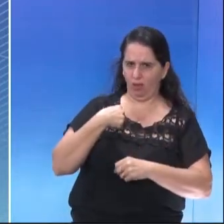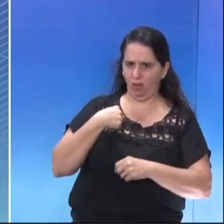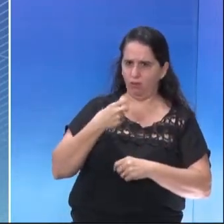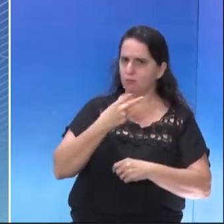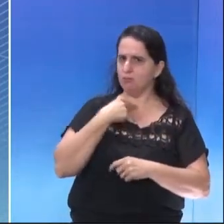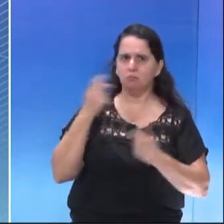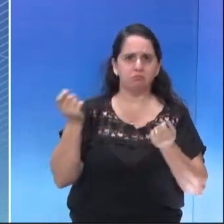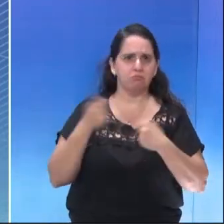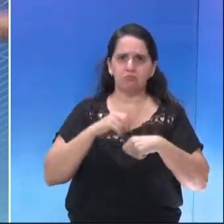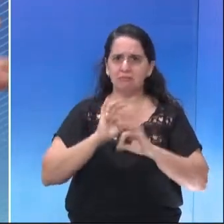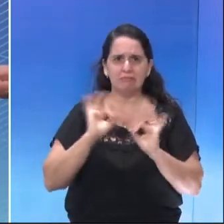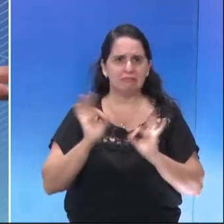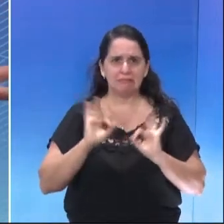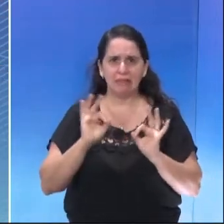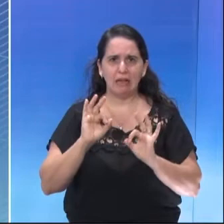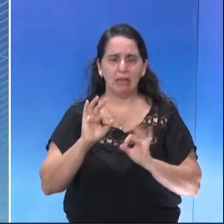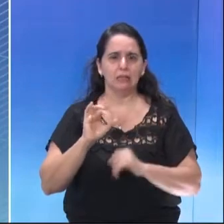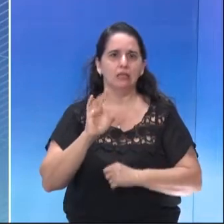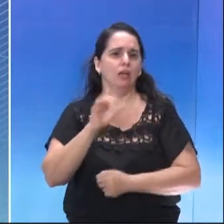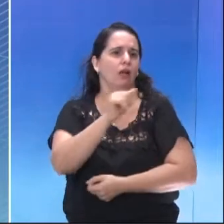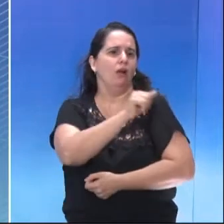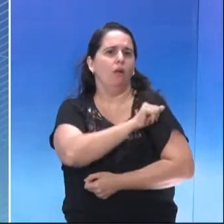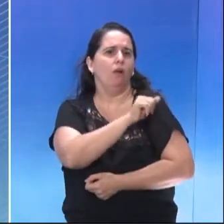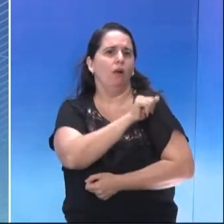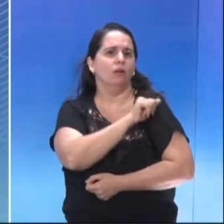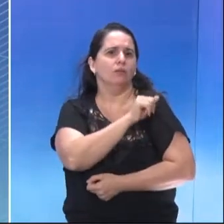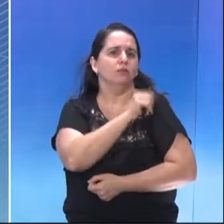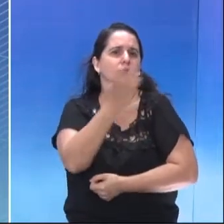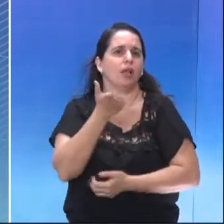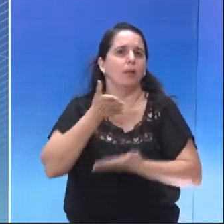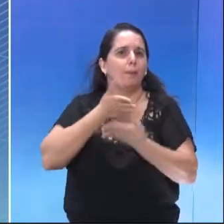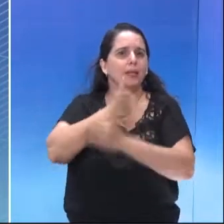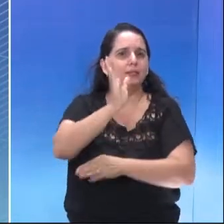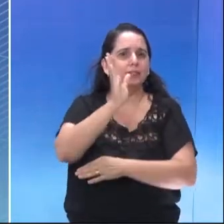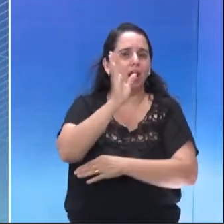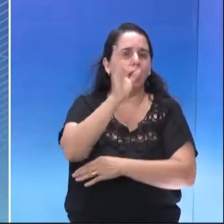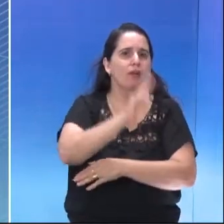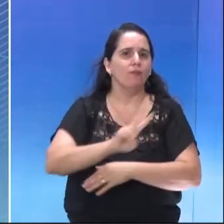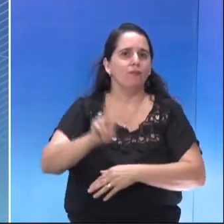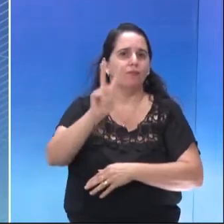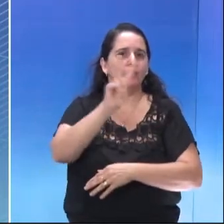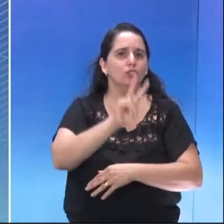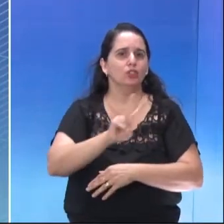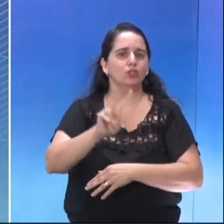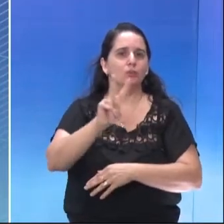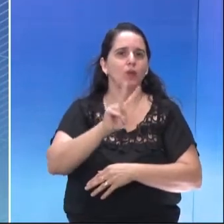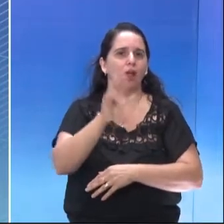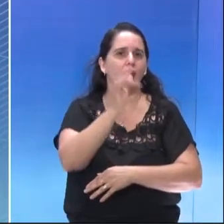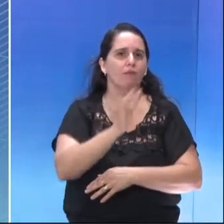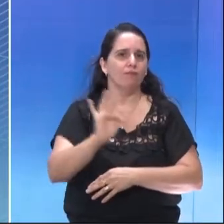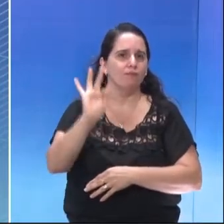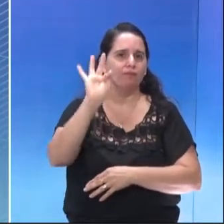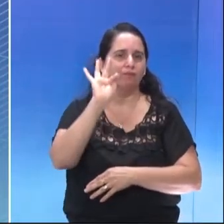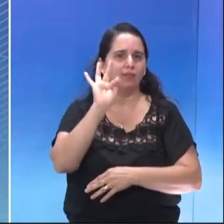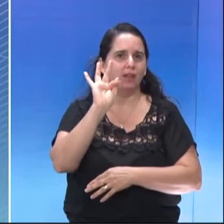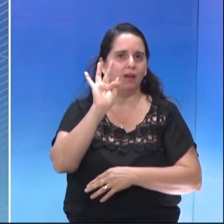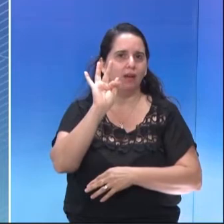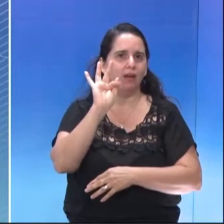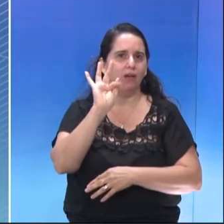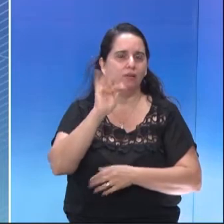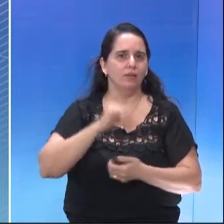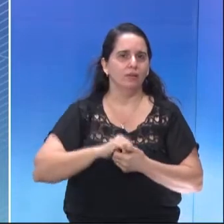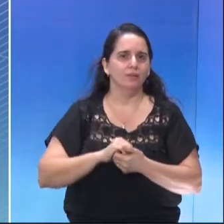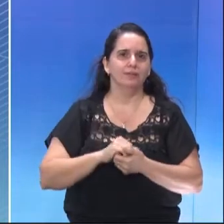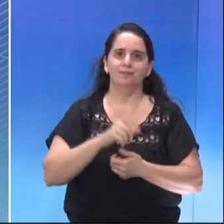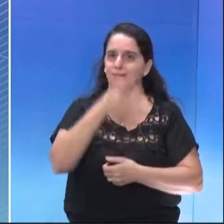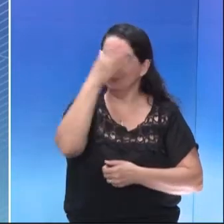nada, eu sou só um estudante pleiteando uma vaga na universidade, de preferência universidade pública. Não se esqueça, candidato,